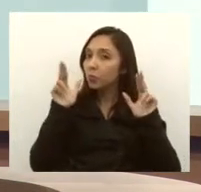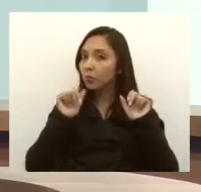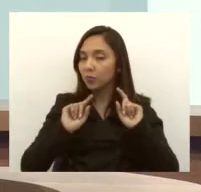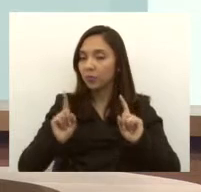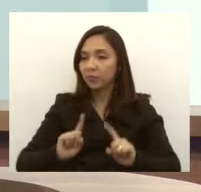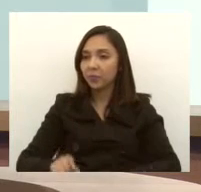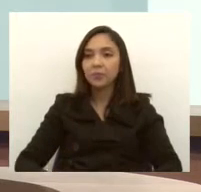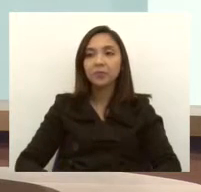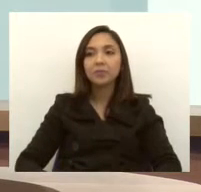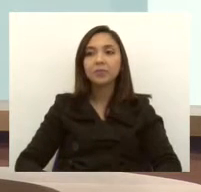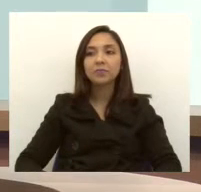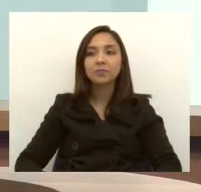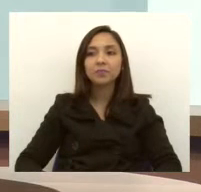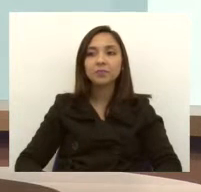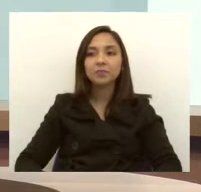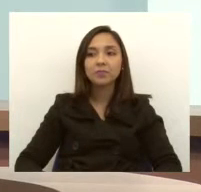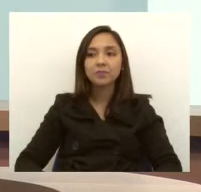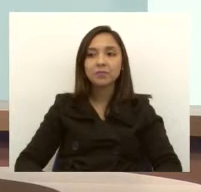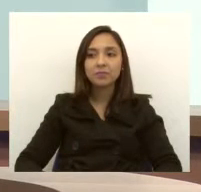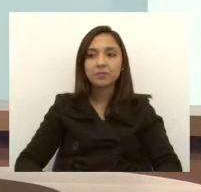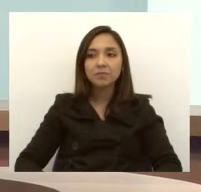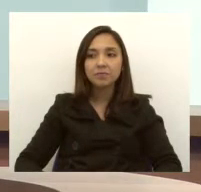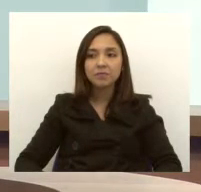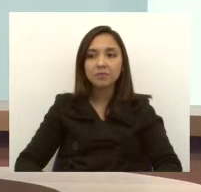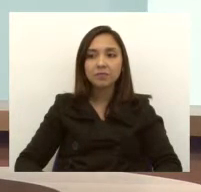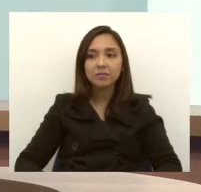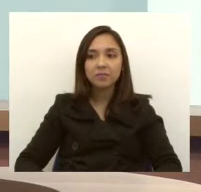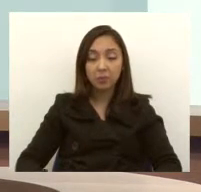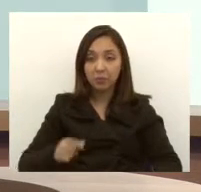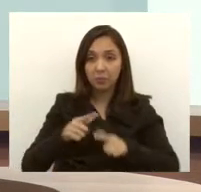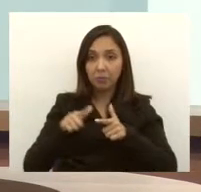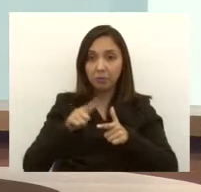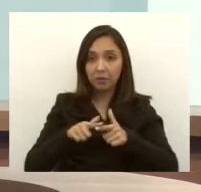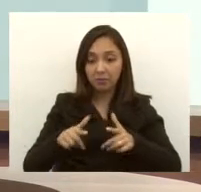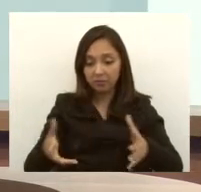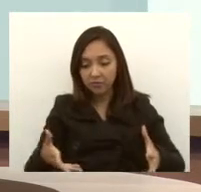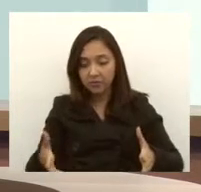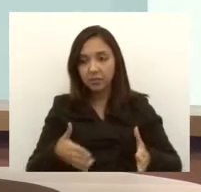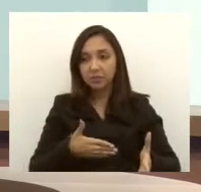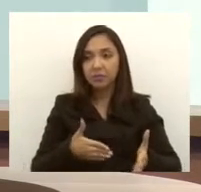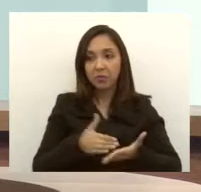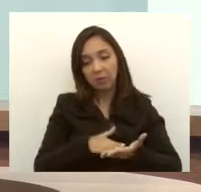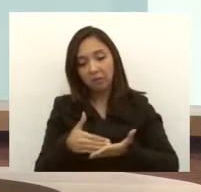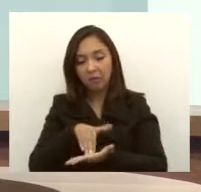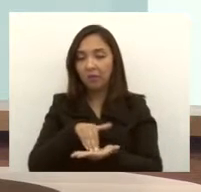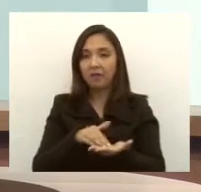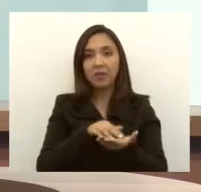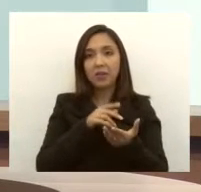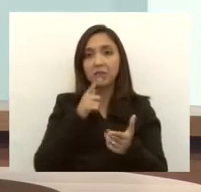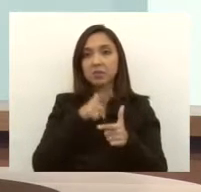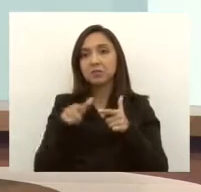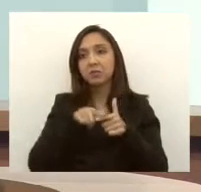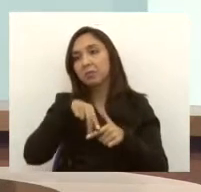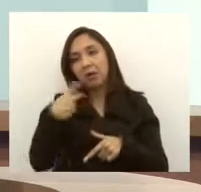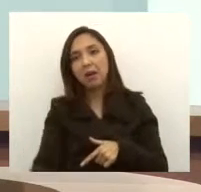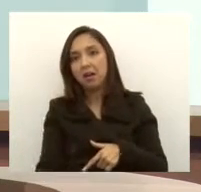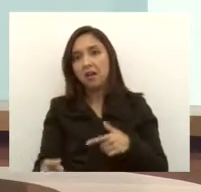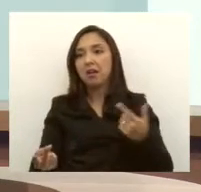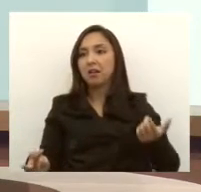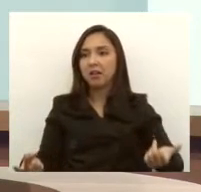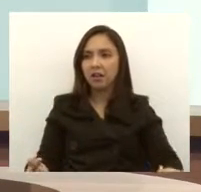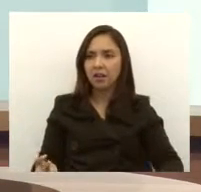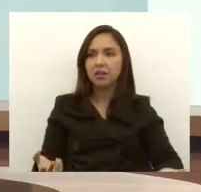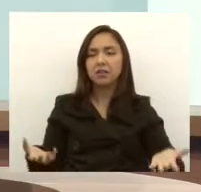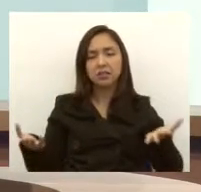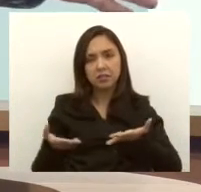Tá? O problema é que essa bancada, senhor presidente, qualquer coisa que você fizer, o microfone cai. Entendeu, Romildo? Então, senhores, eu